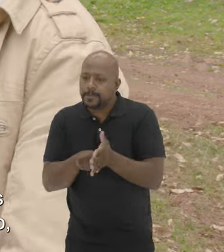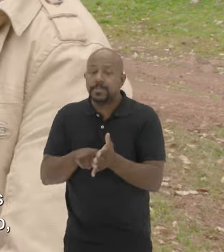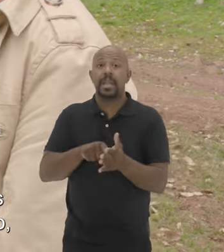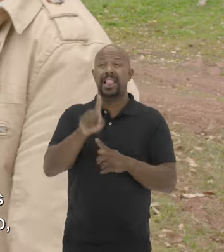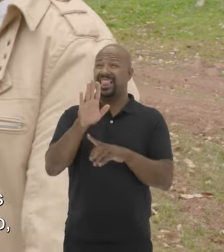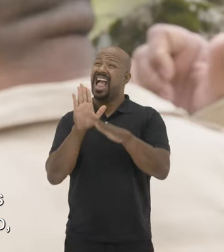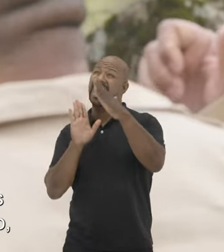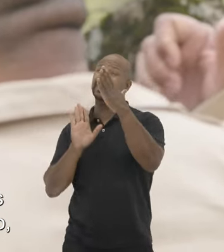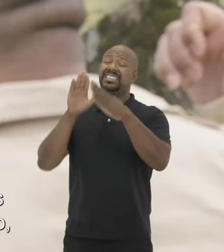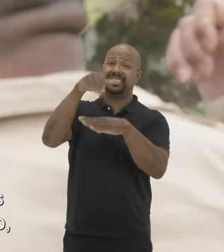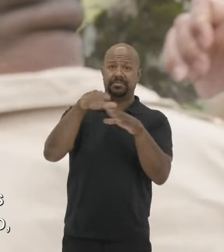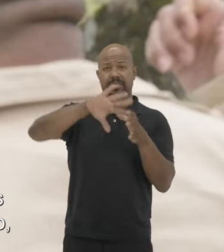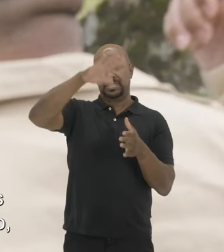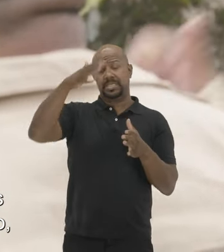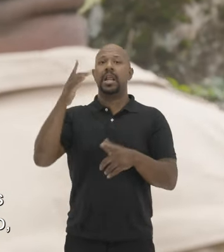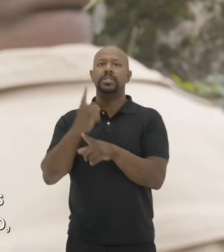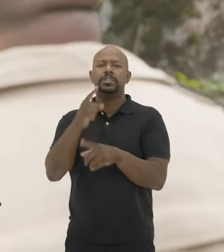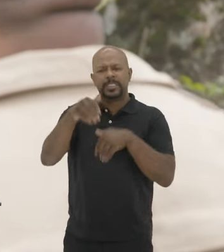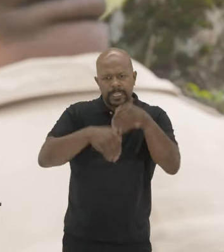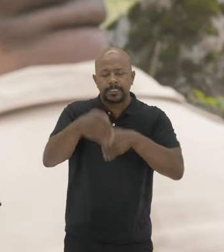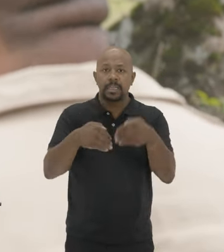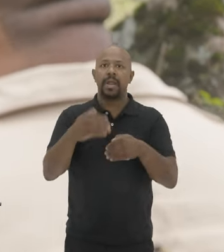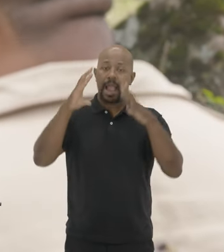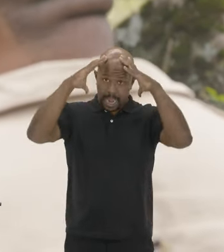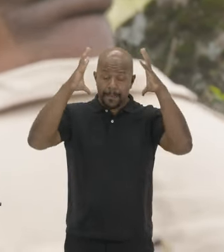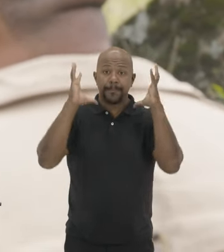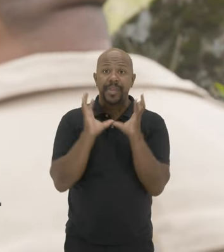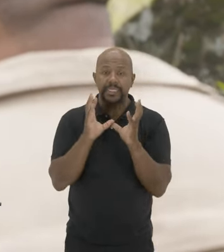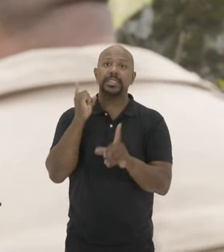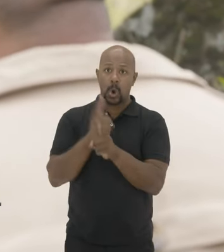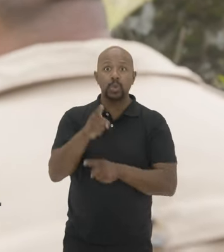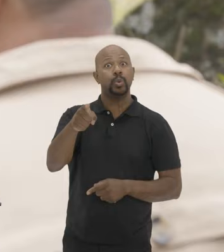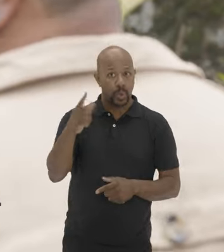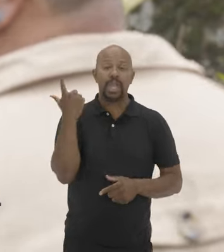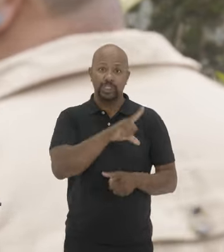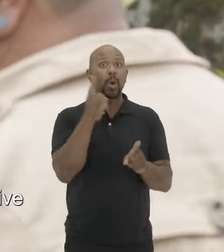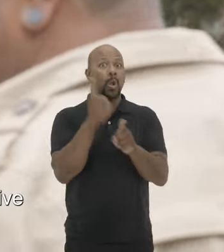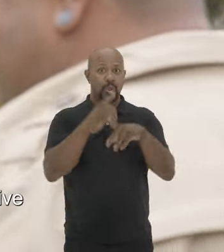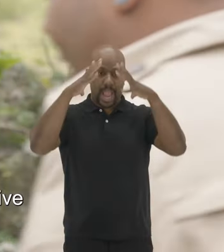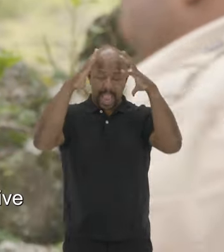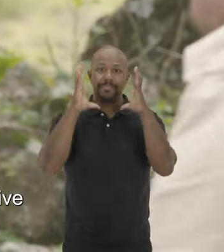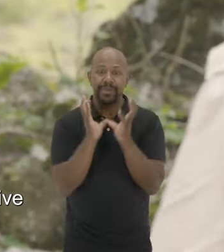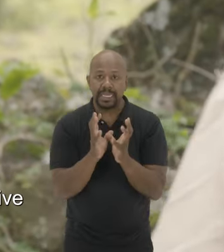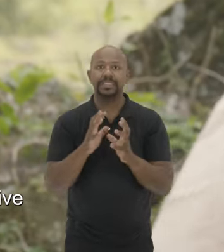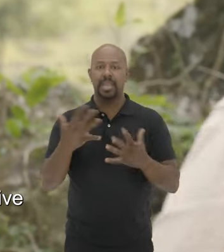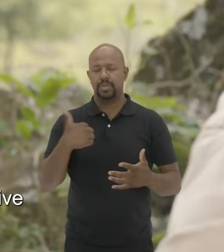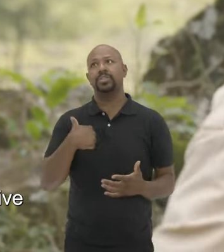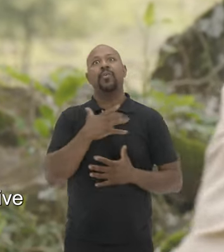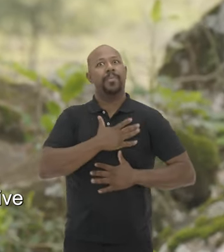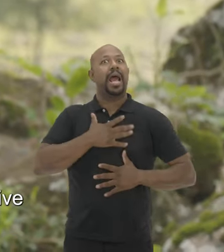sítio pré-histórico e lá em cima na Serra de São Martinho lá em São Vicente escavou a cabeça dos degolados a gente encontrou as cabeças